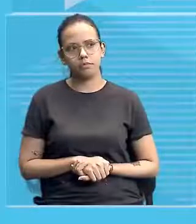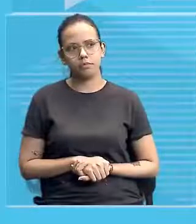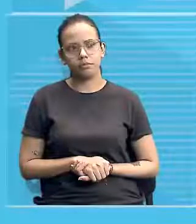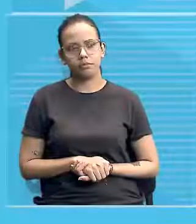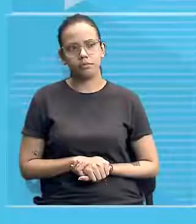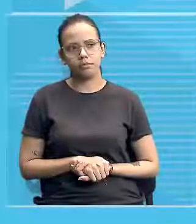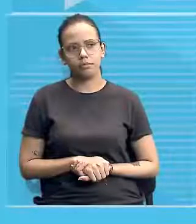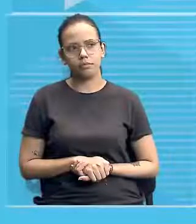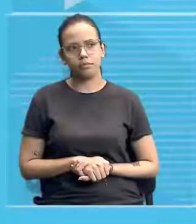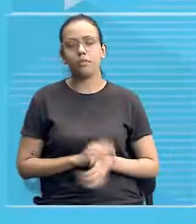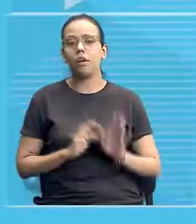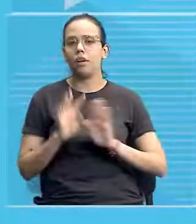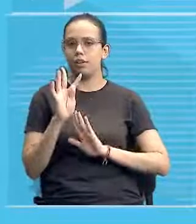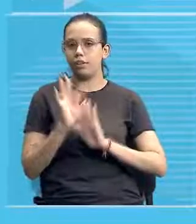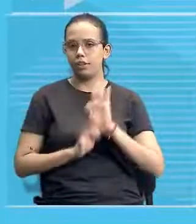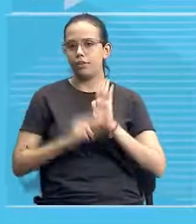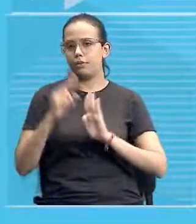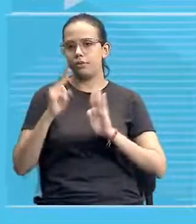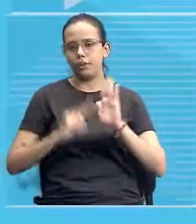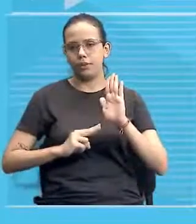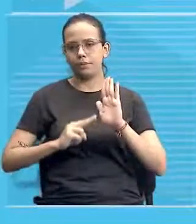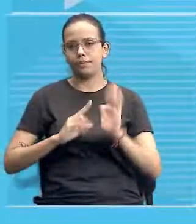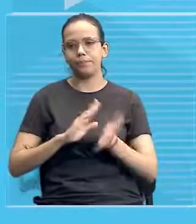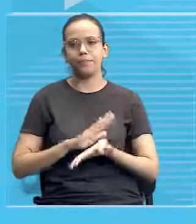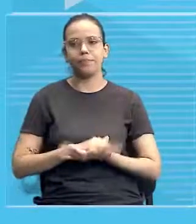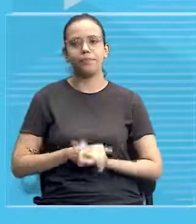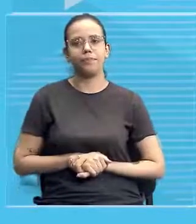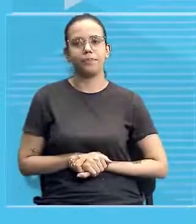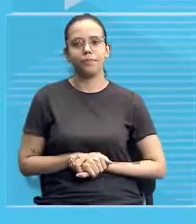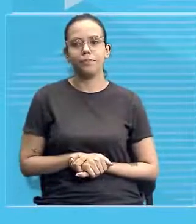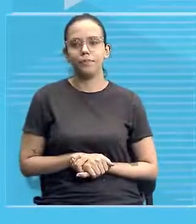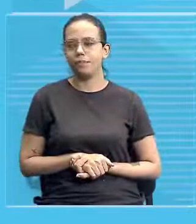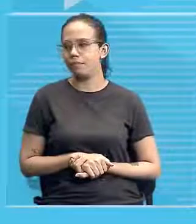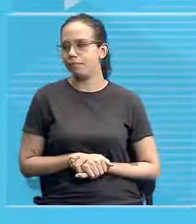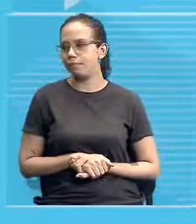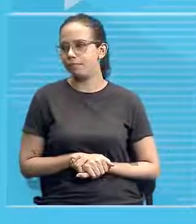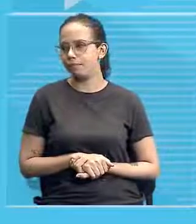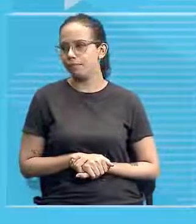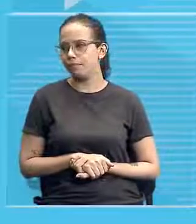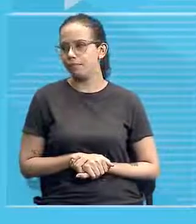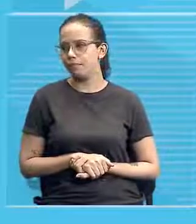curto para meninos e longo para meninas.